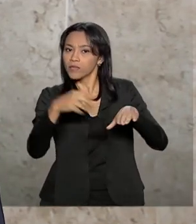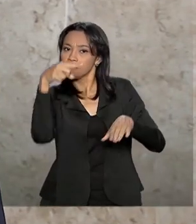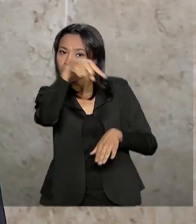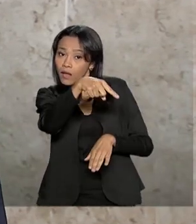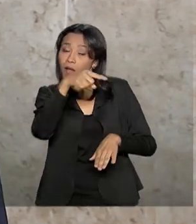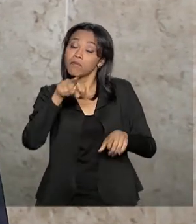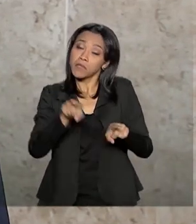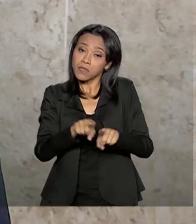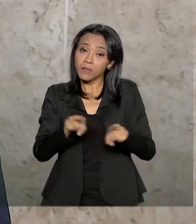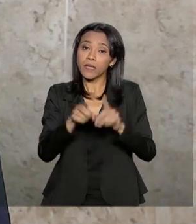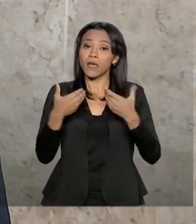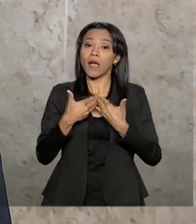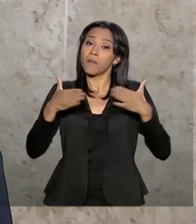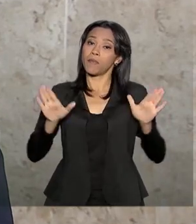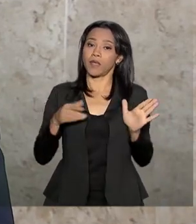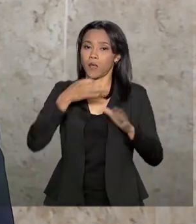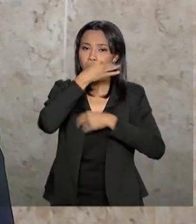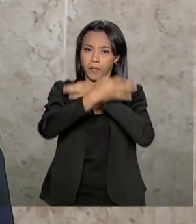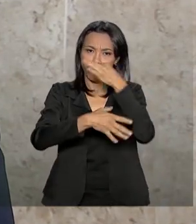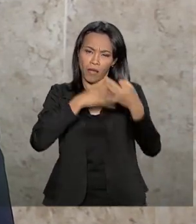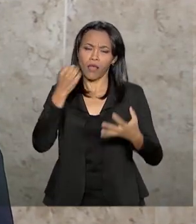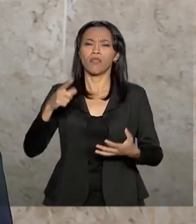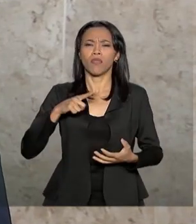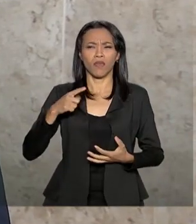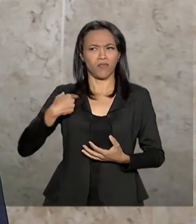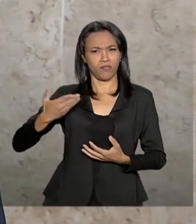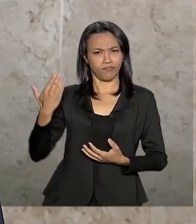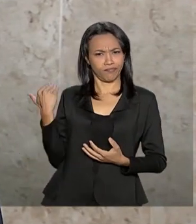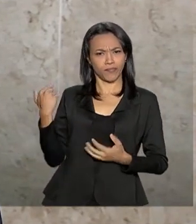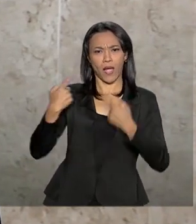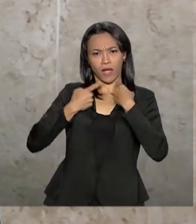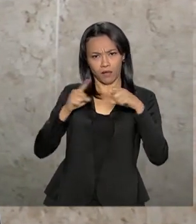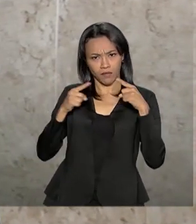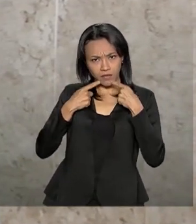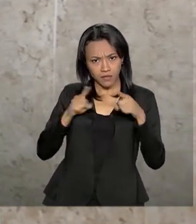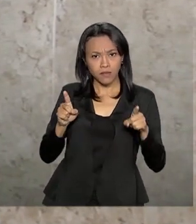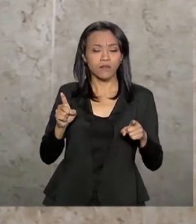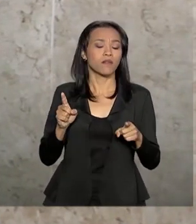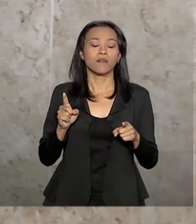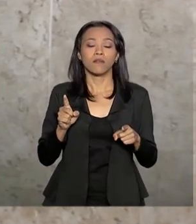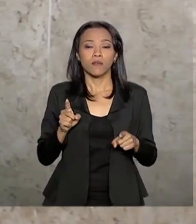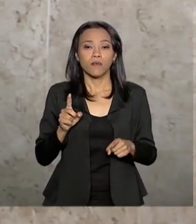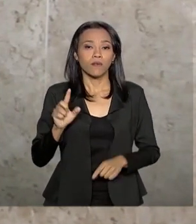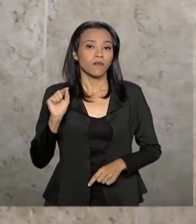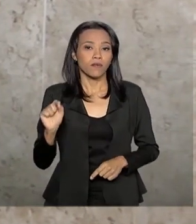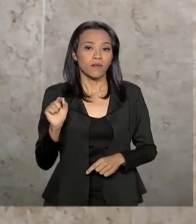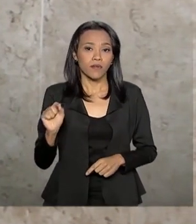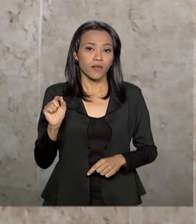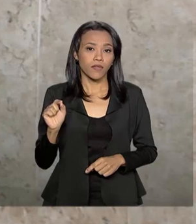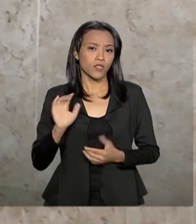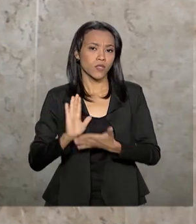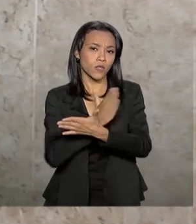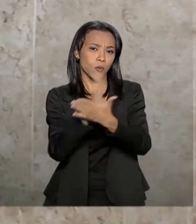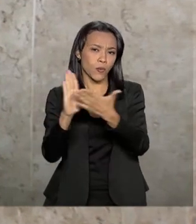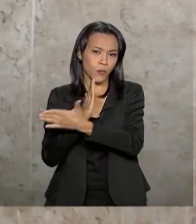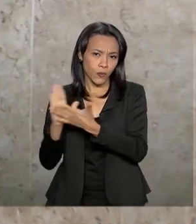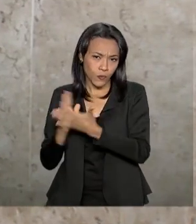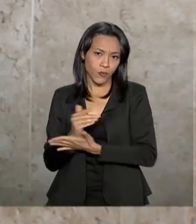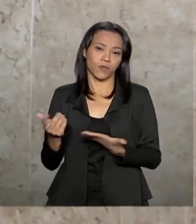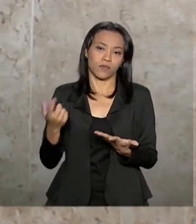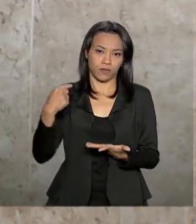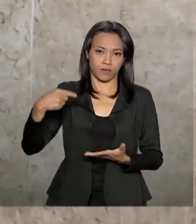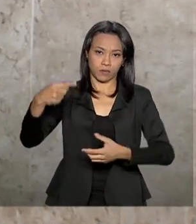a sugestões houve uma reclamação por parte de alguns agentes políticos